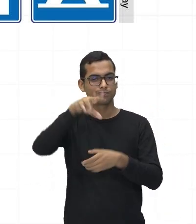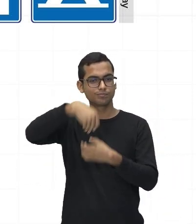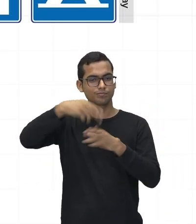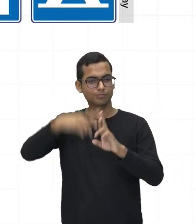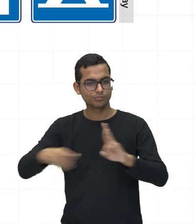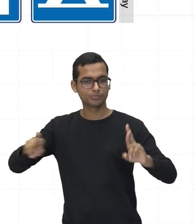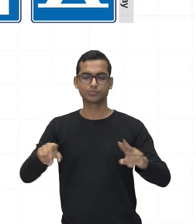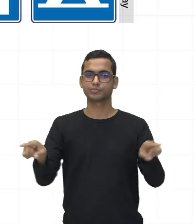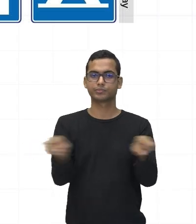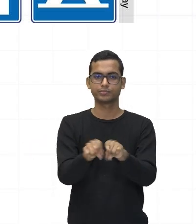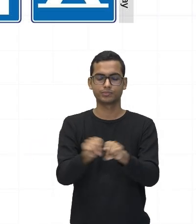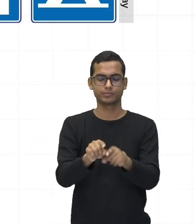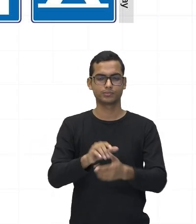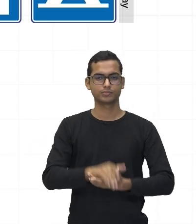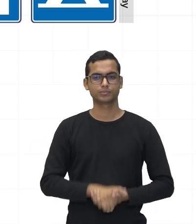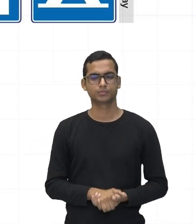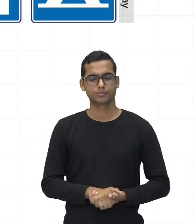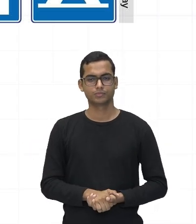religiosa.